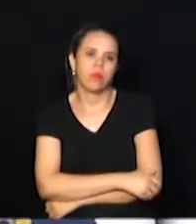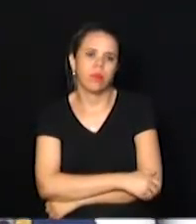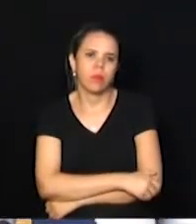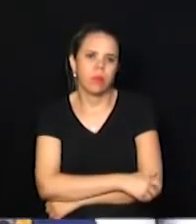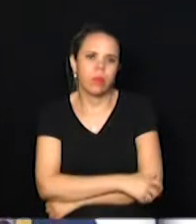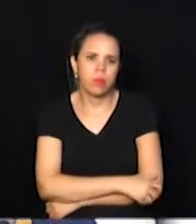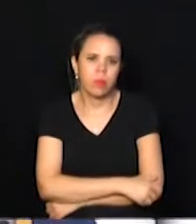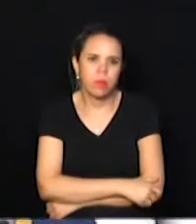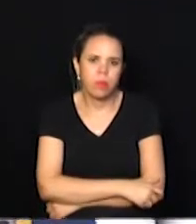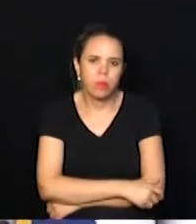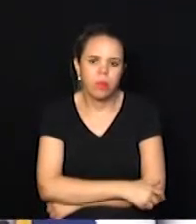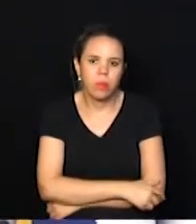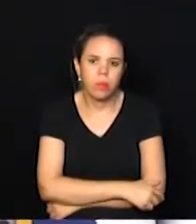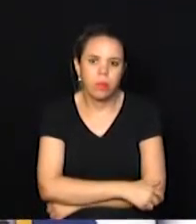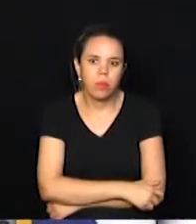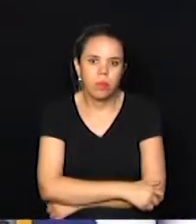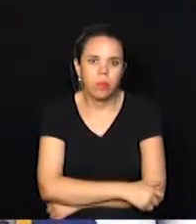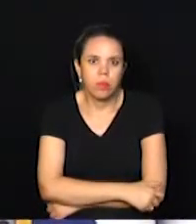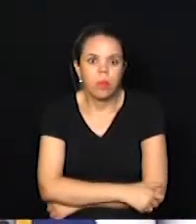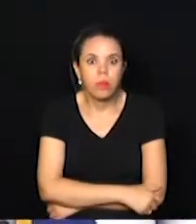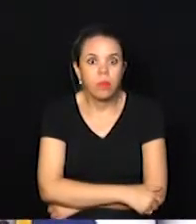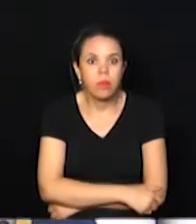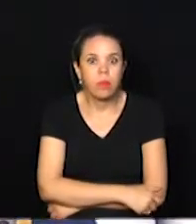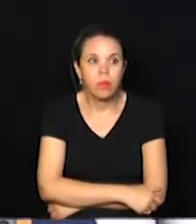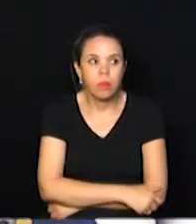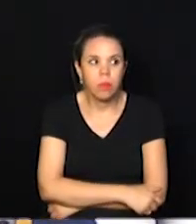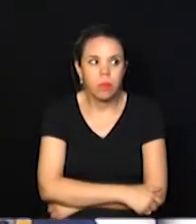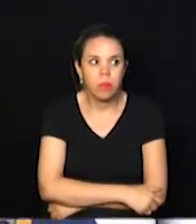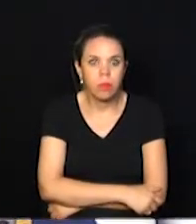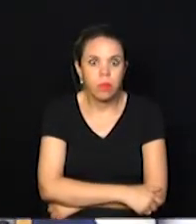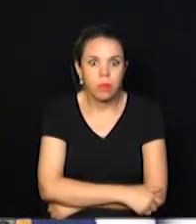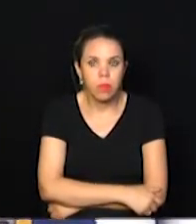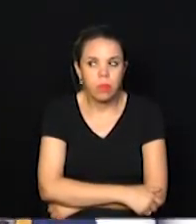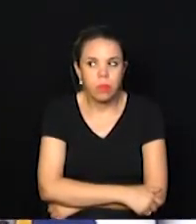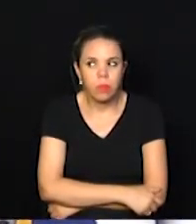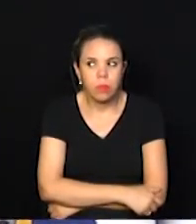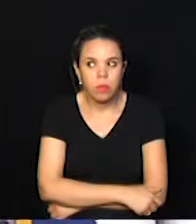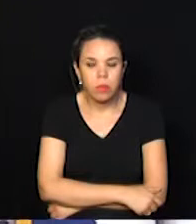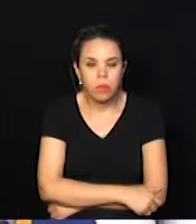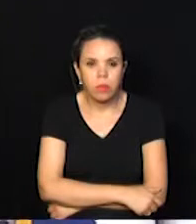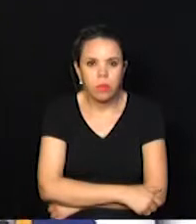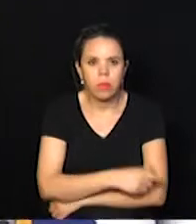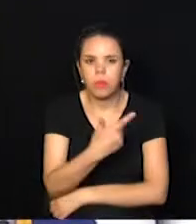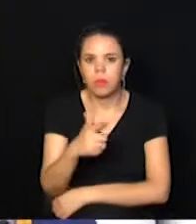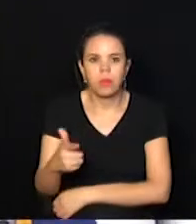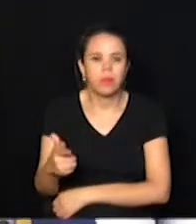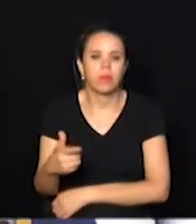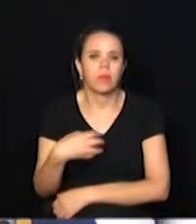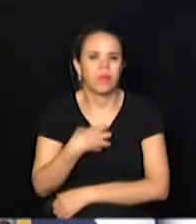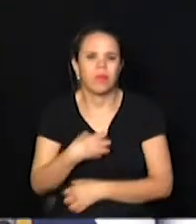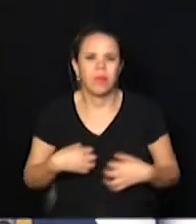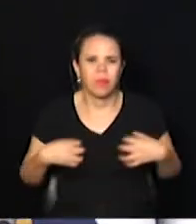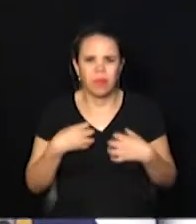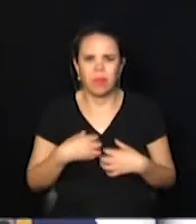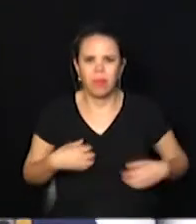nosso, que já se foi também, falou 5 minutos e falou, se foi. Aí dali eu não tinha mais chão, mas tinha